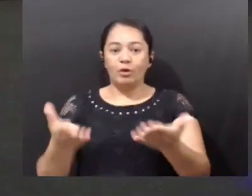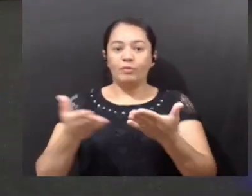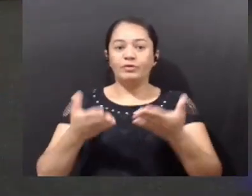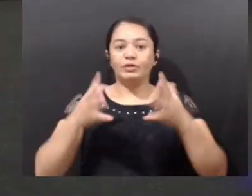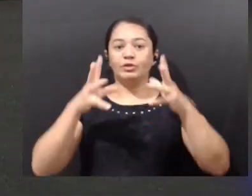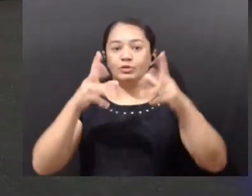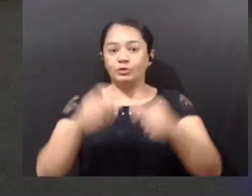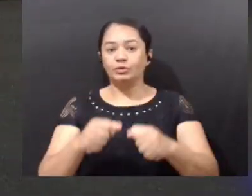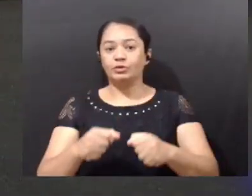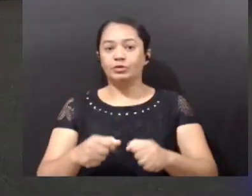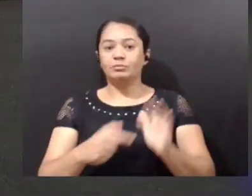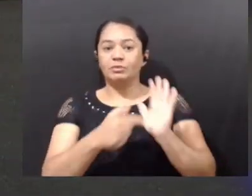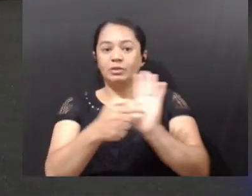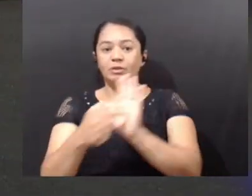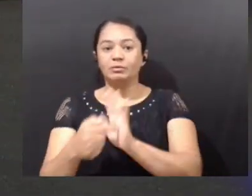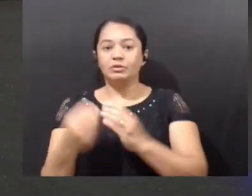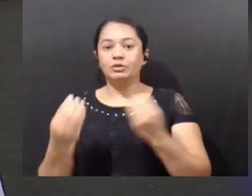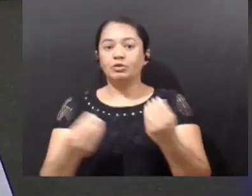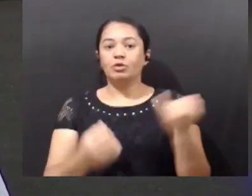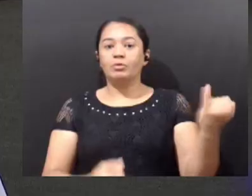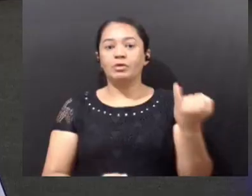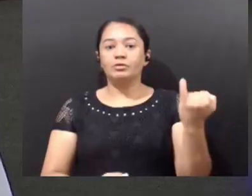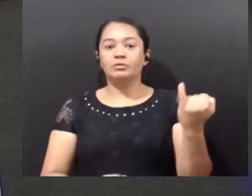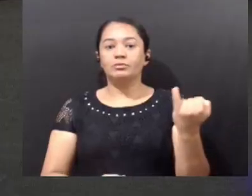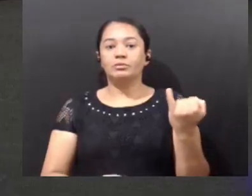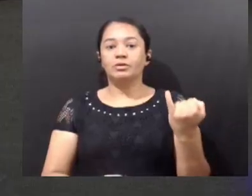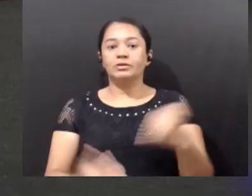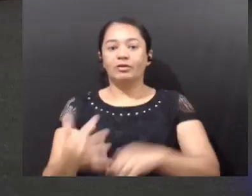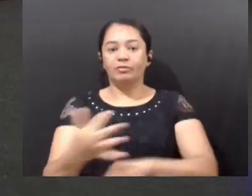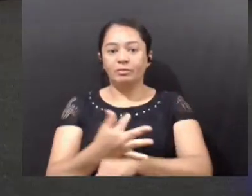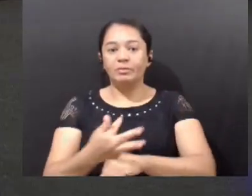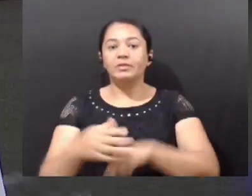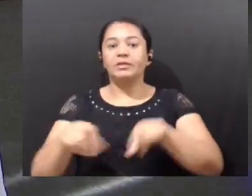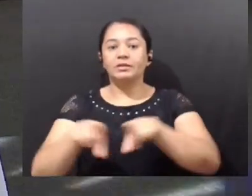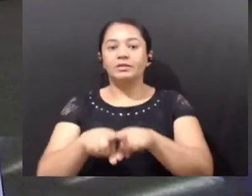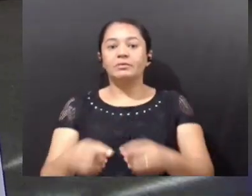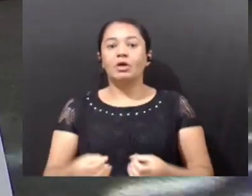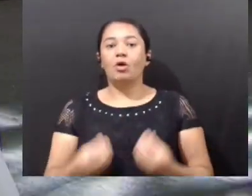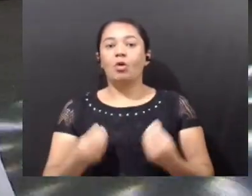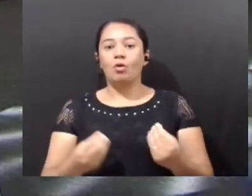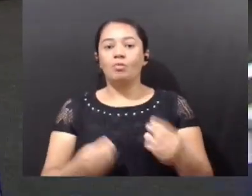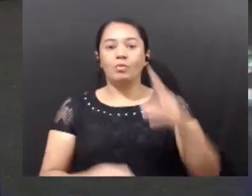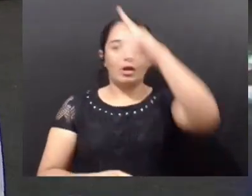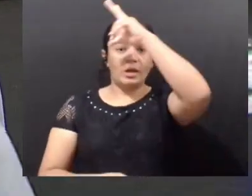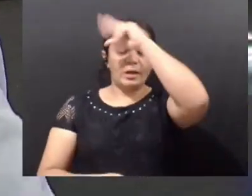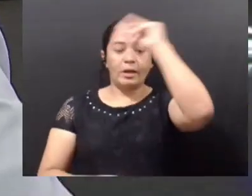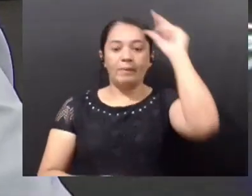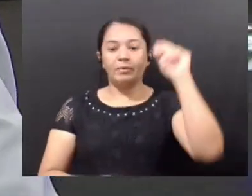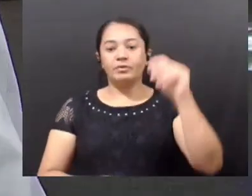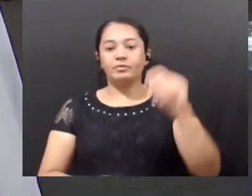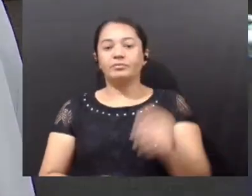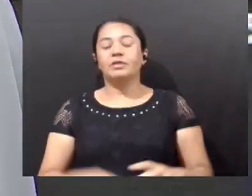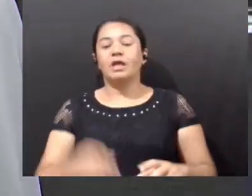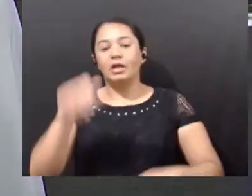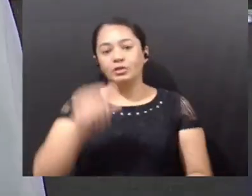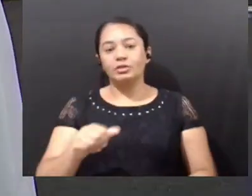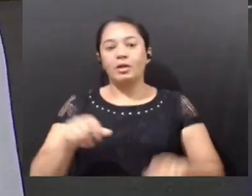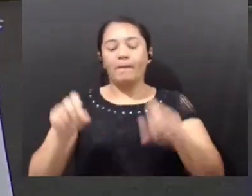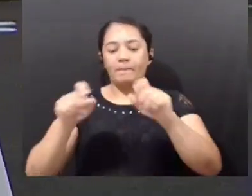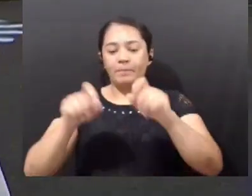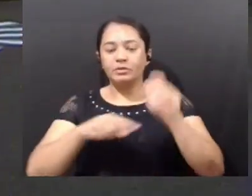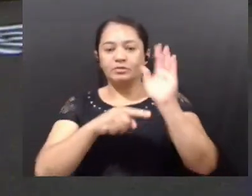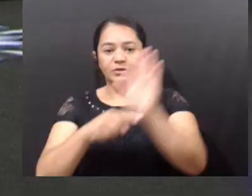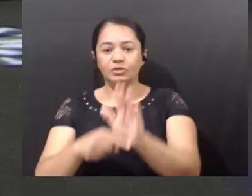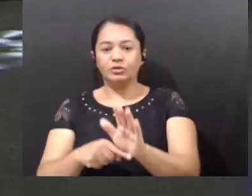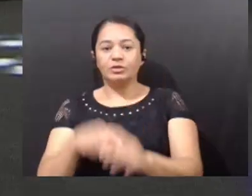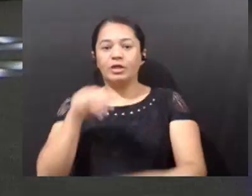como é importante ele estar formalizado também e o quanto que a Prefeitura, a Associação Comercial podem ajudar, e o próprio Ministério do